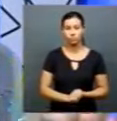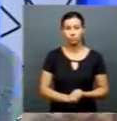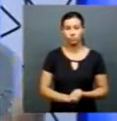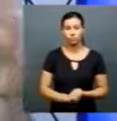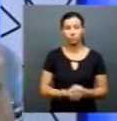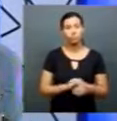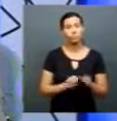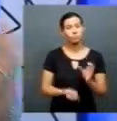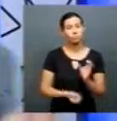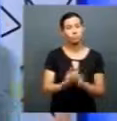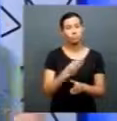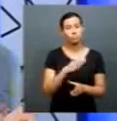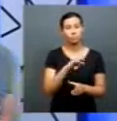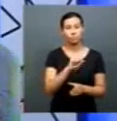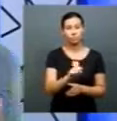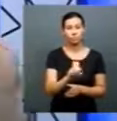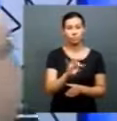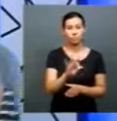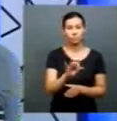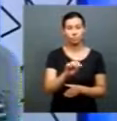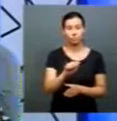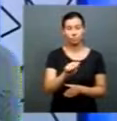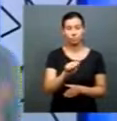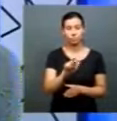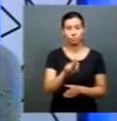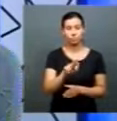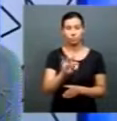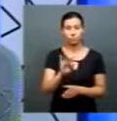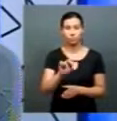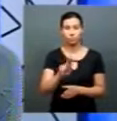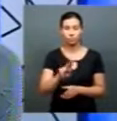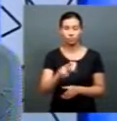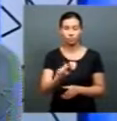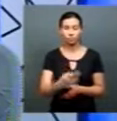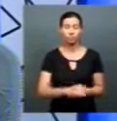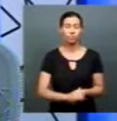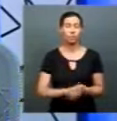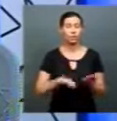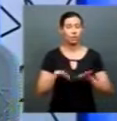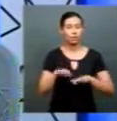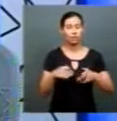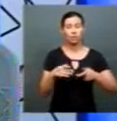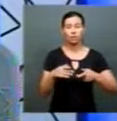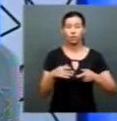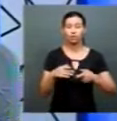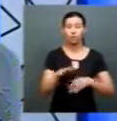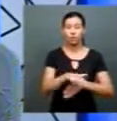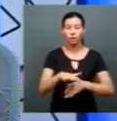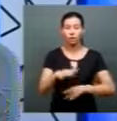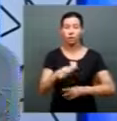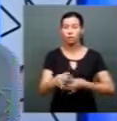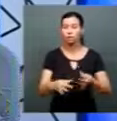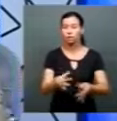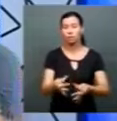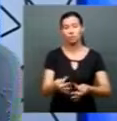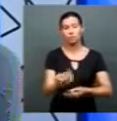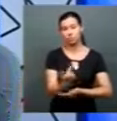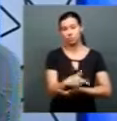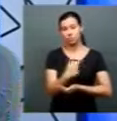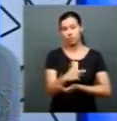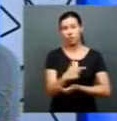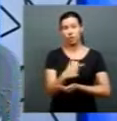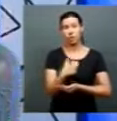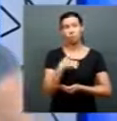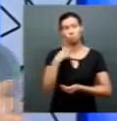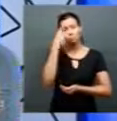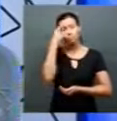uma startup, senão eu não posso ter meu negócio. Ou, às vezes, se eu não sou uma pessoa da área técnica de tecnologia, como que eu vou fazer? Eu tenho uma ideia legal, mas